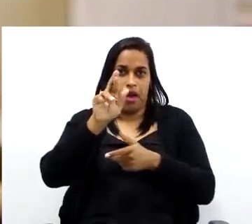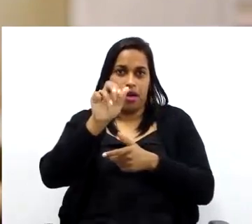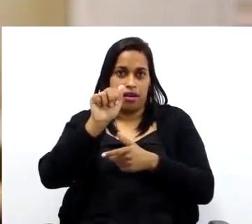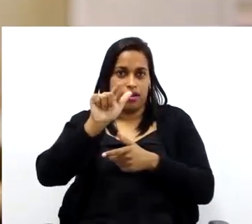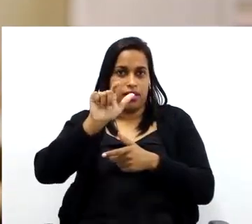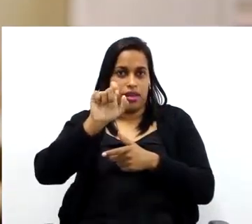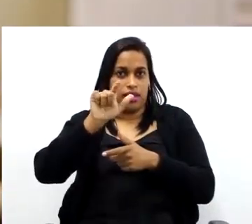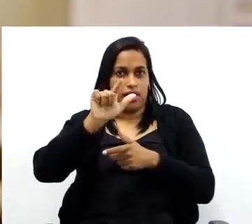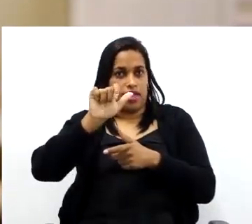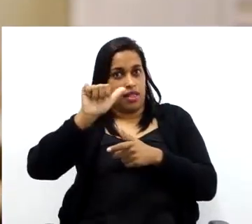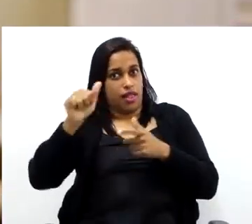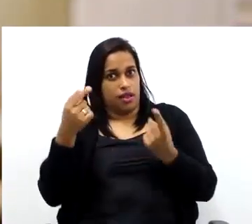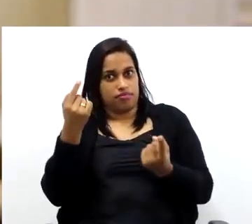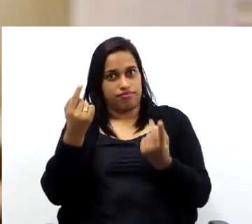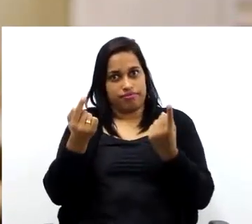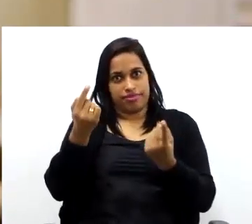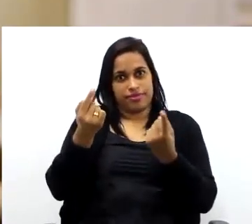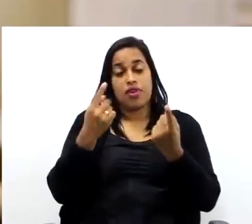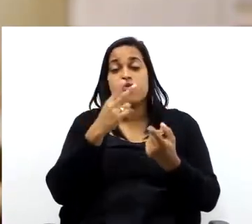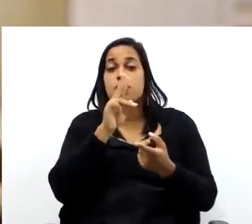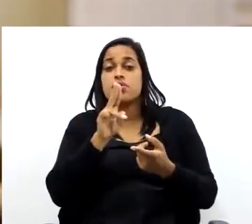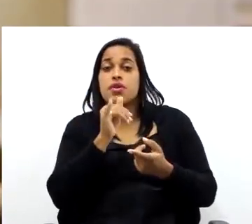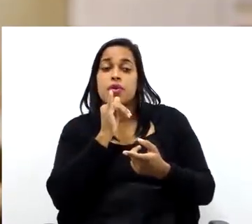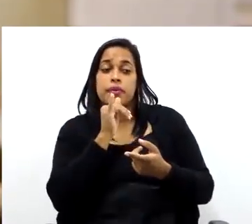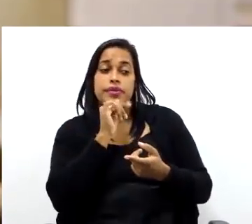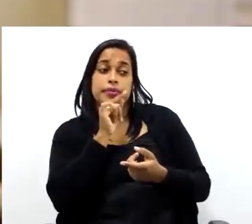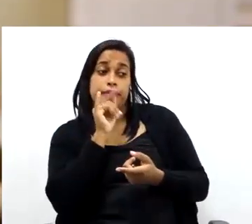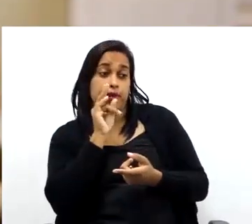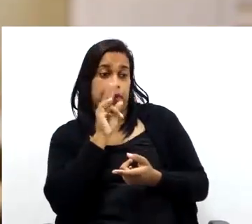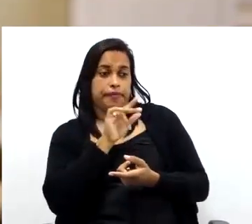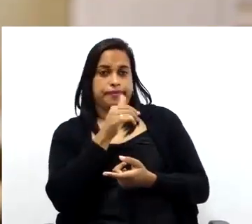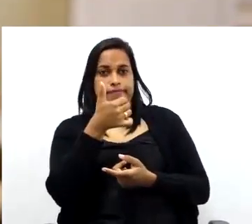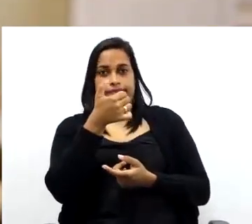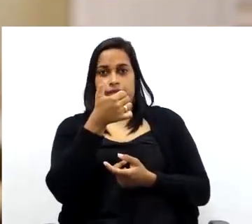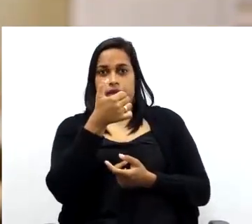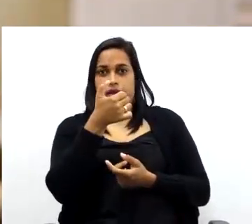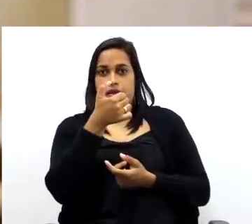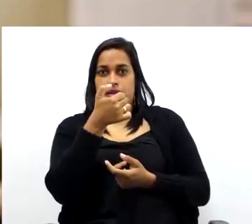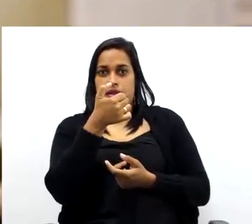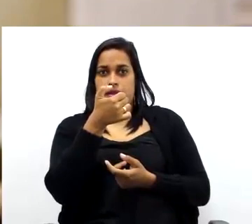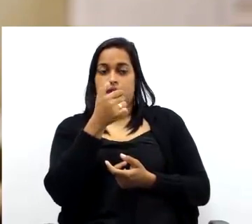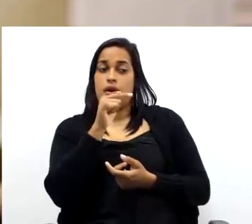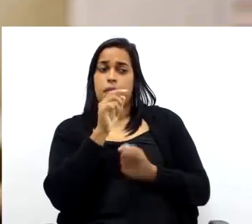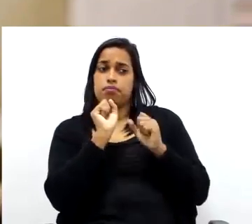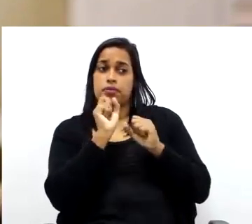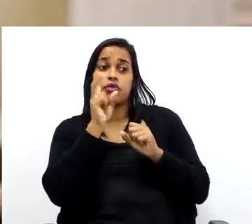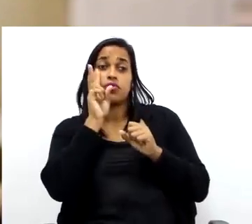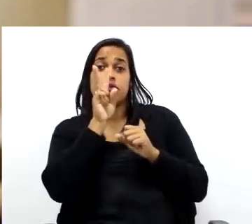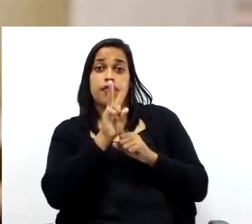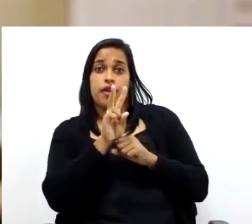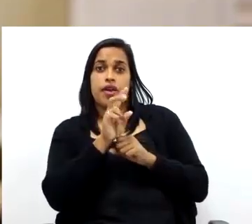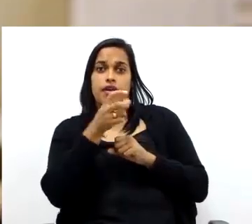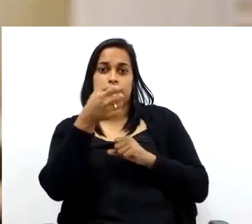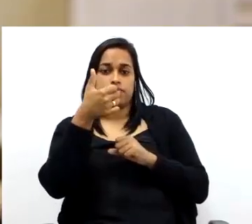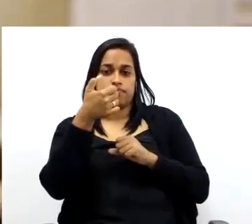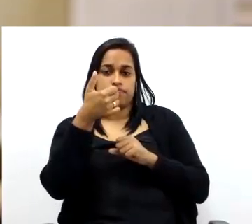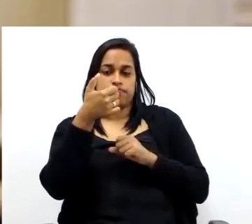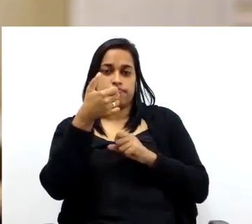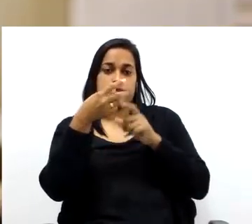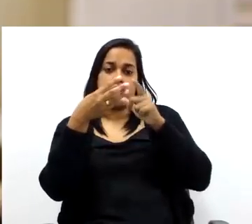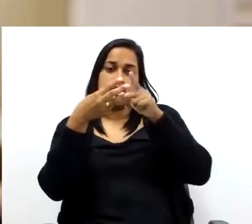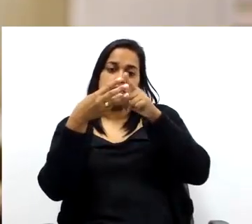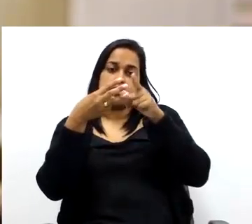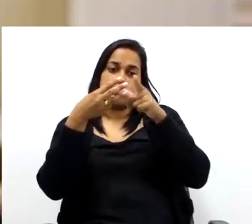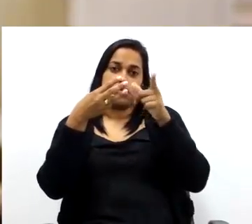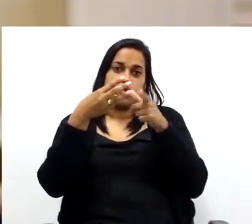exemplo essa caneta. Ok? Eu estou vendo essa caneta e eu posso ver essa caneta nessas 3 posições. A